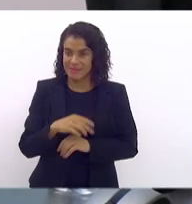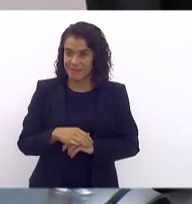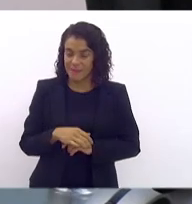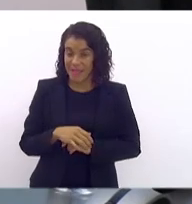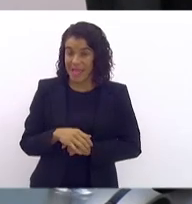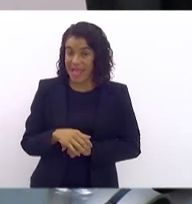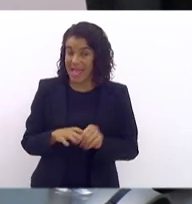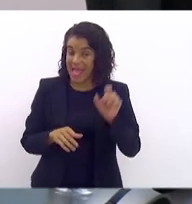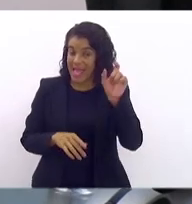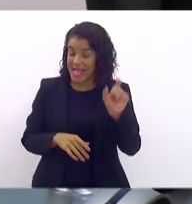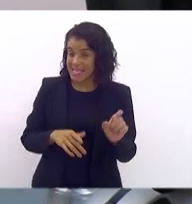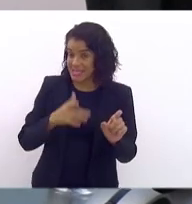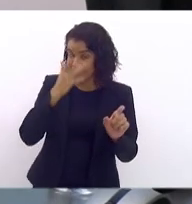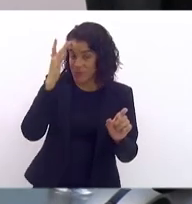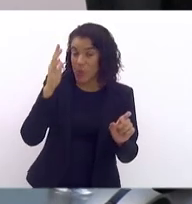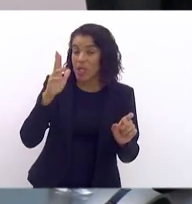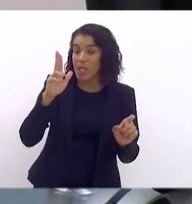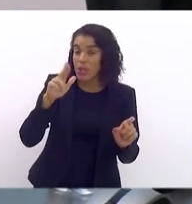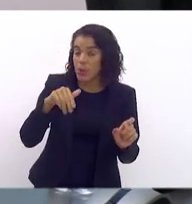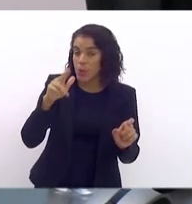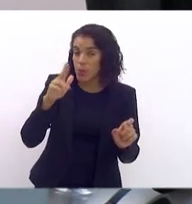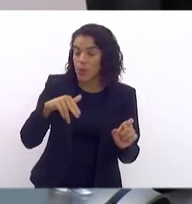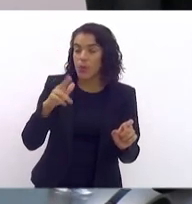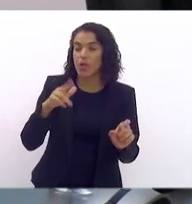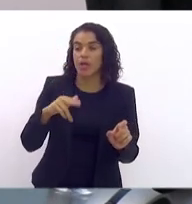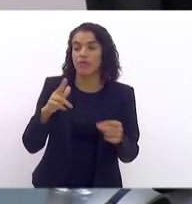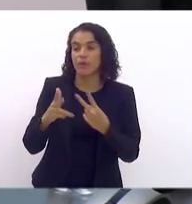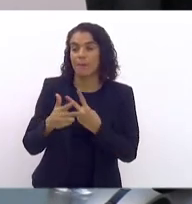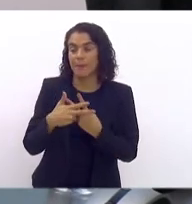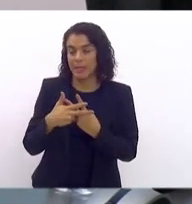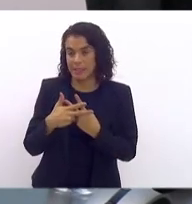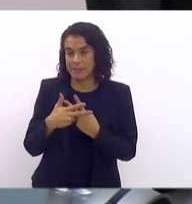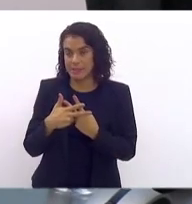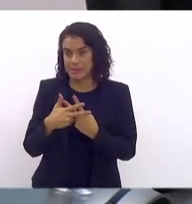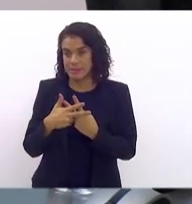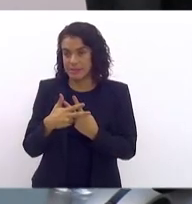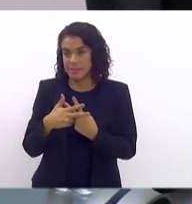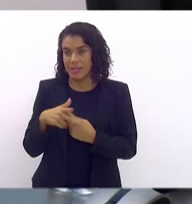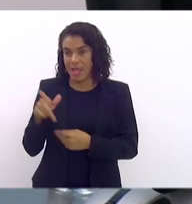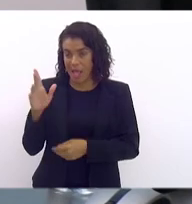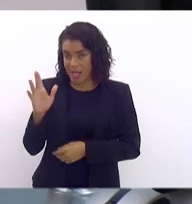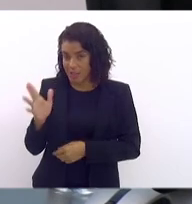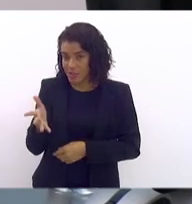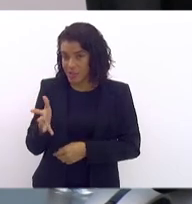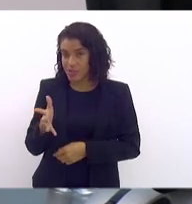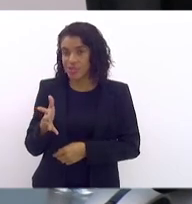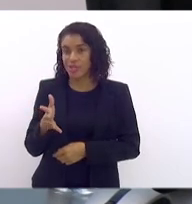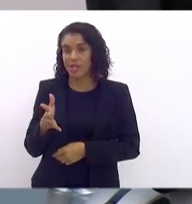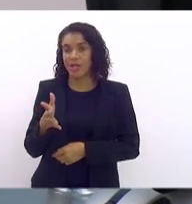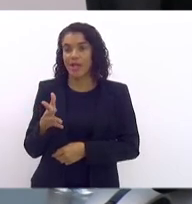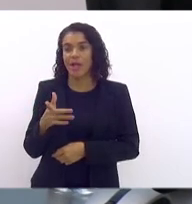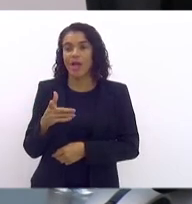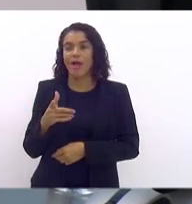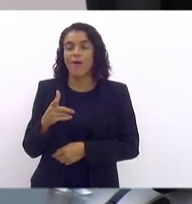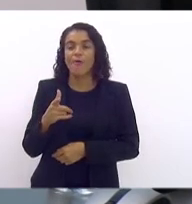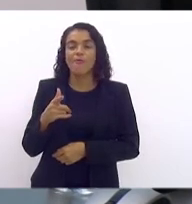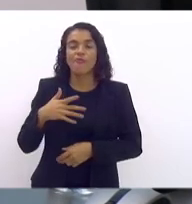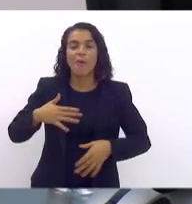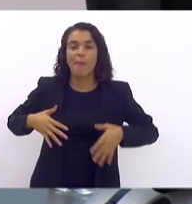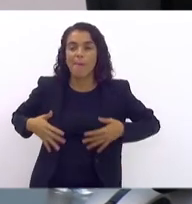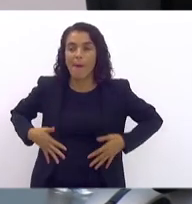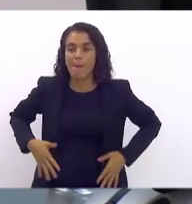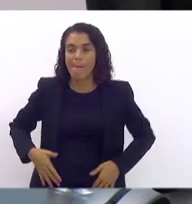pessoa que nunca tinha passado pela da delegacia ela foi parada por um policial militar na rua ele foi